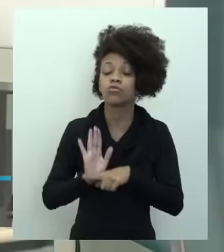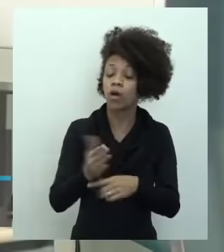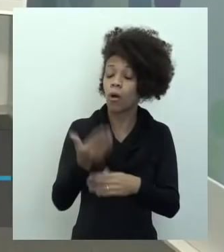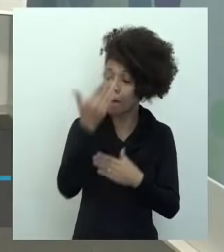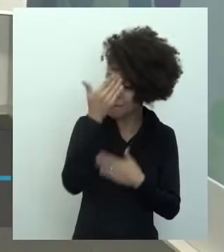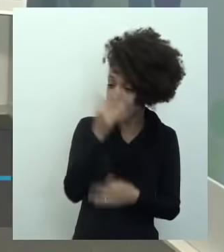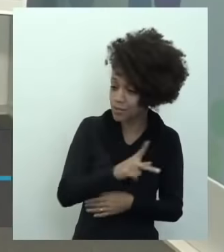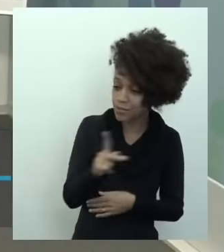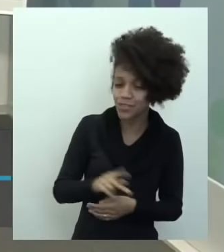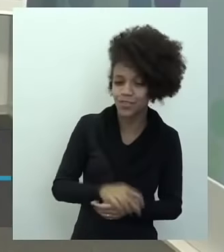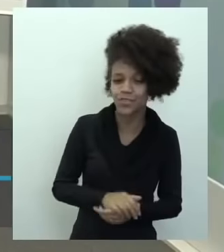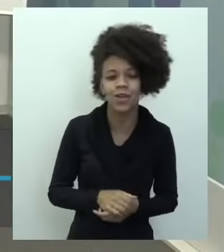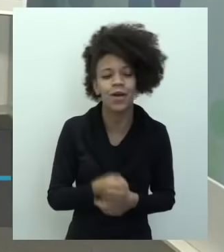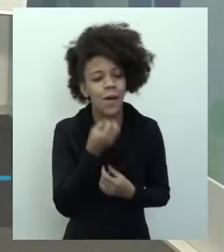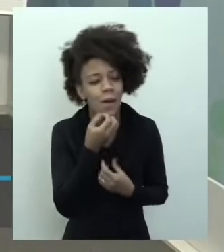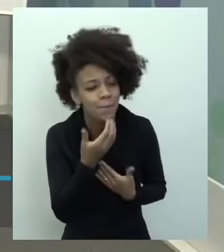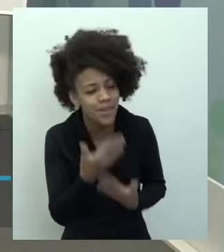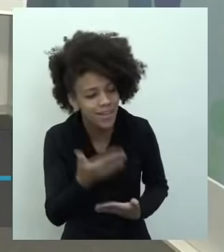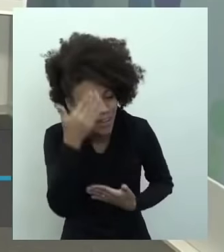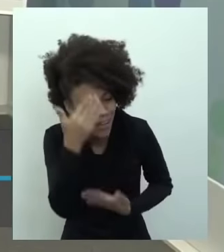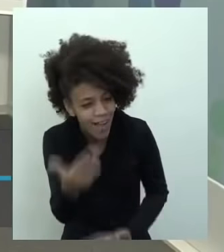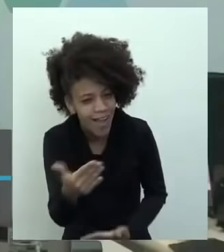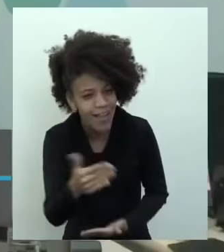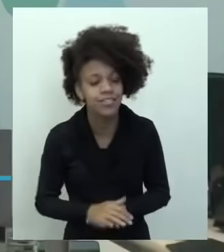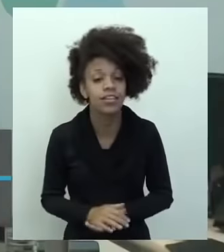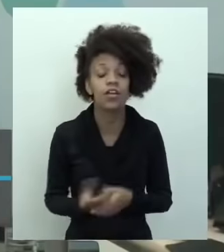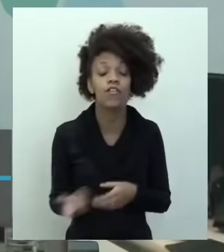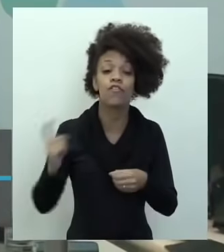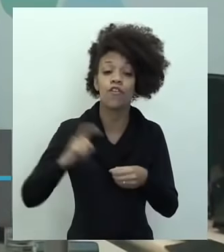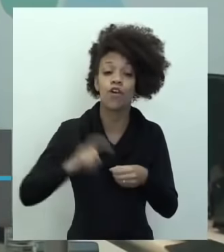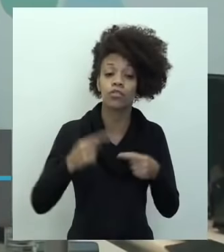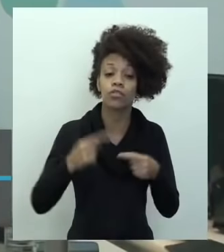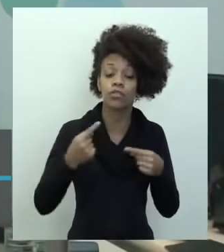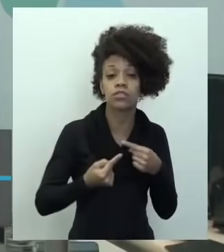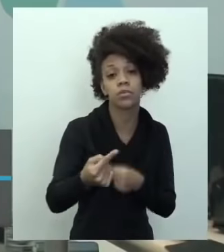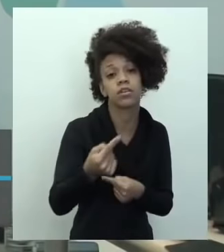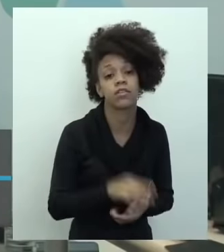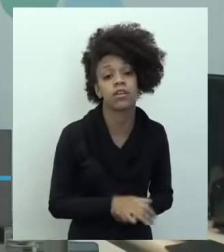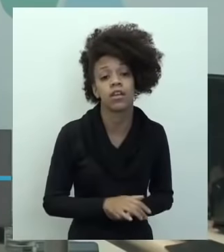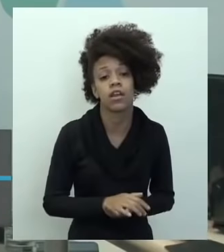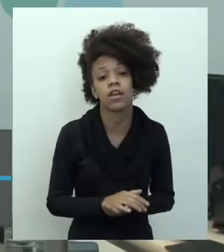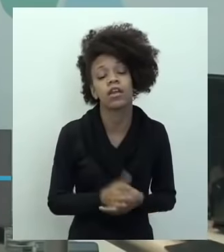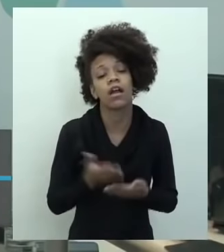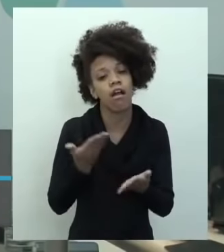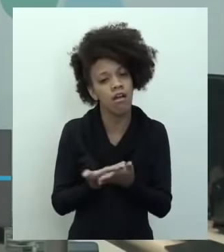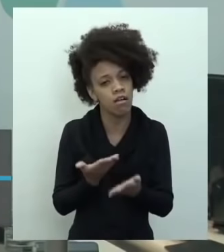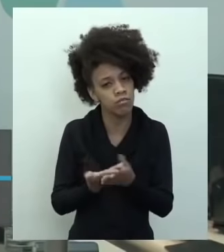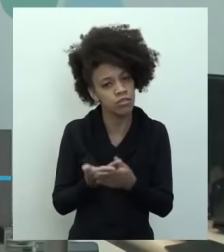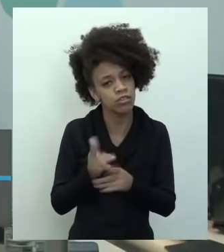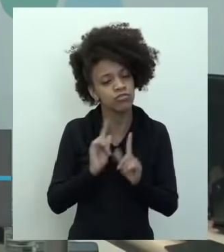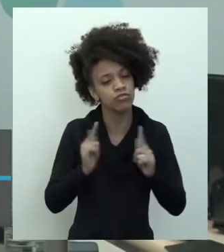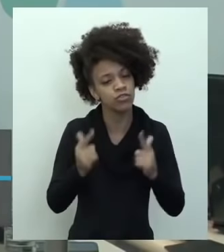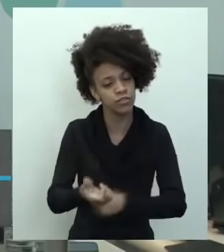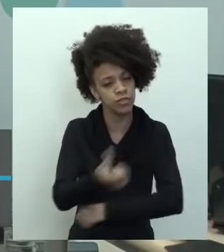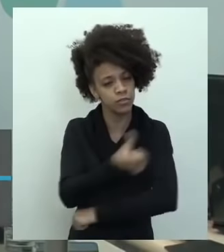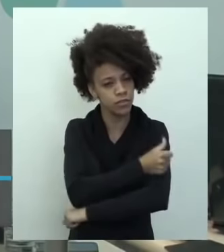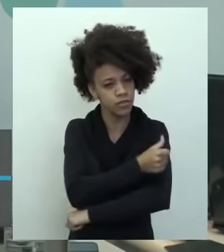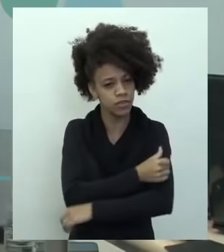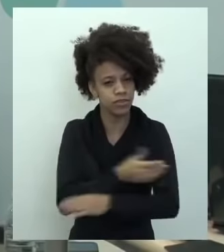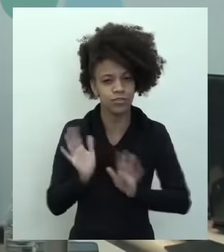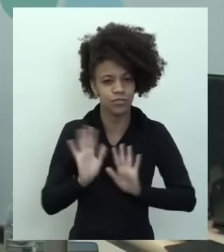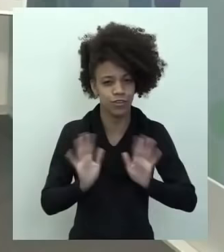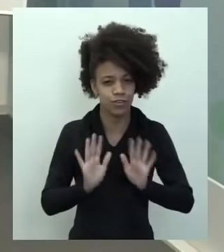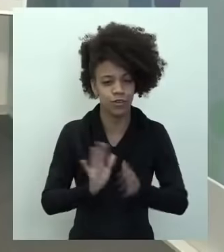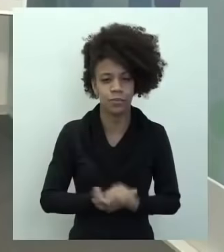professora. Obrigada, professora Milene, obrigada, estudantes. E a gente volta na semana que vem com mais uma aula de geografia para o 6º ano. Tchau, tchau.